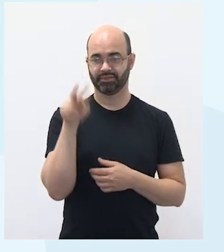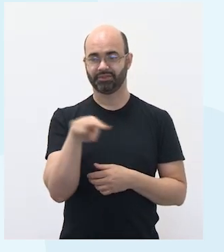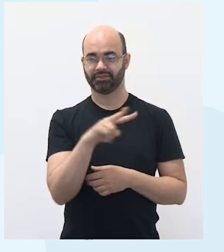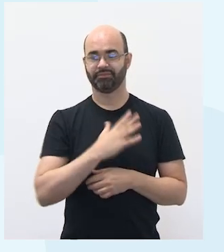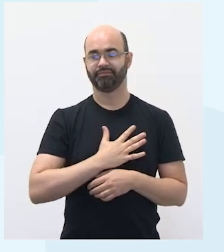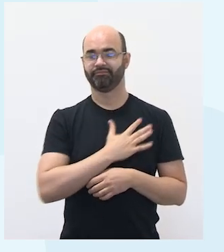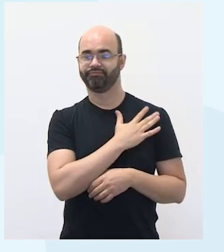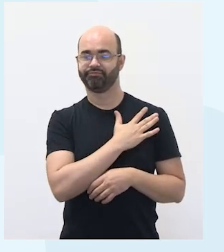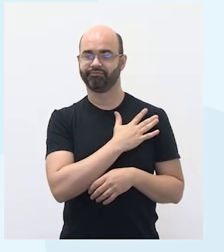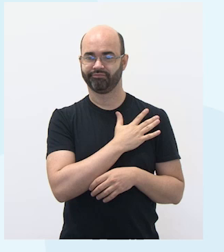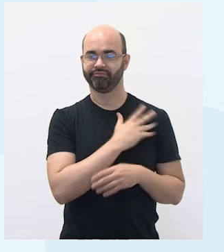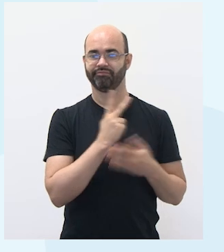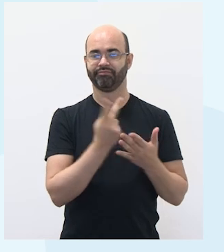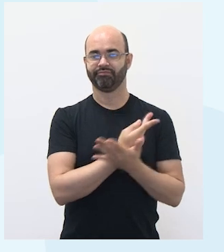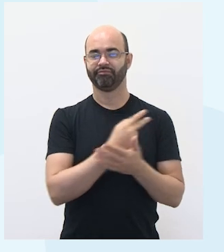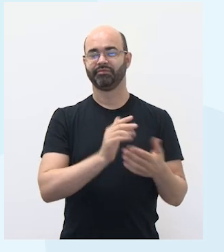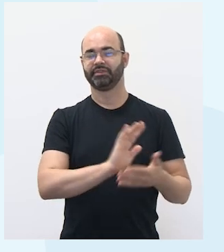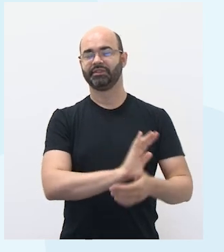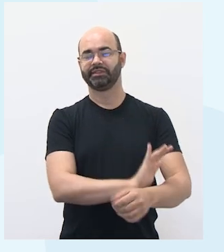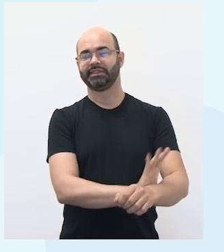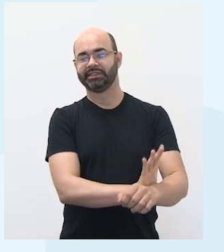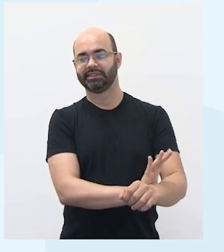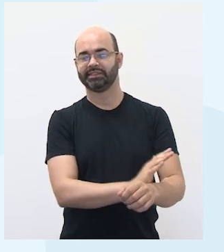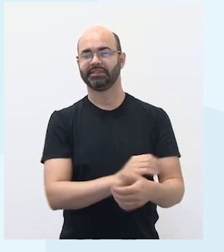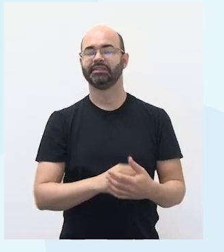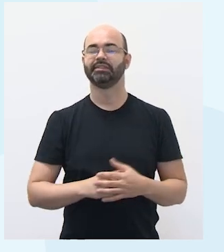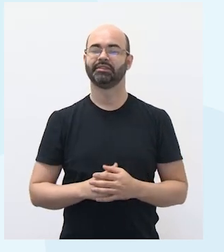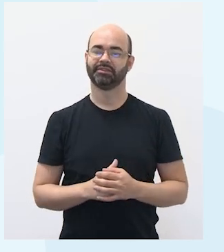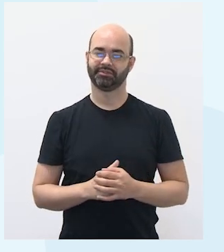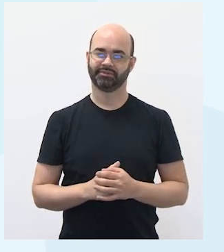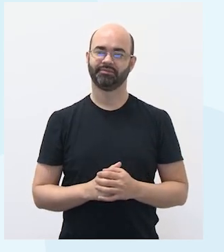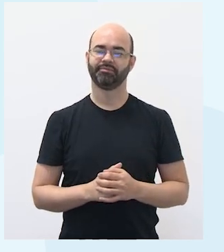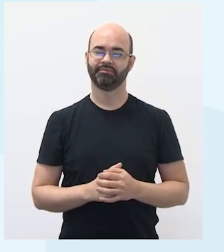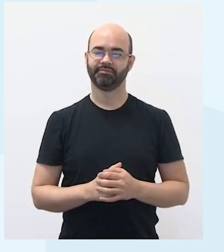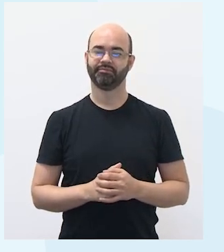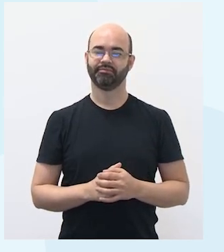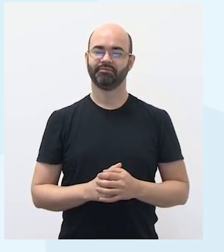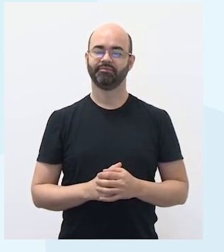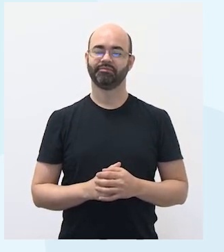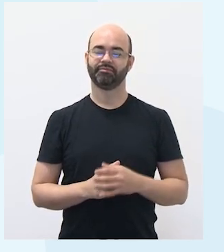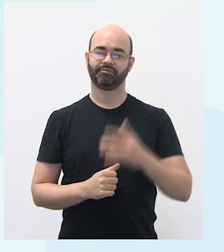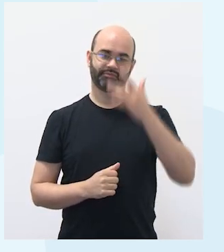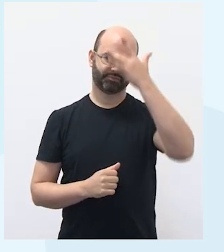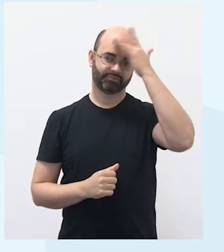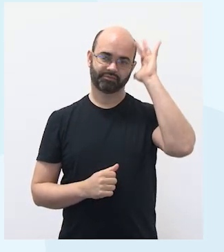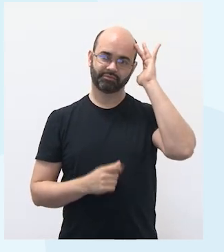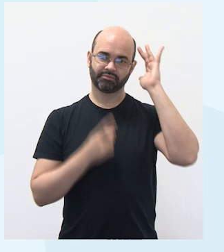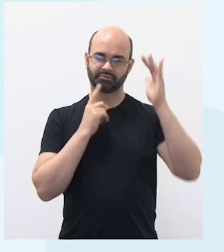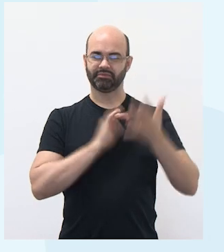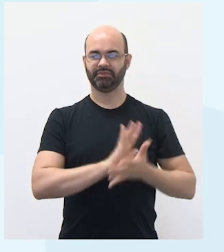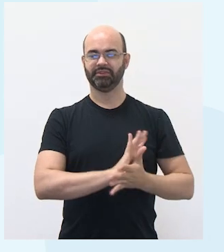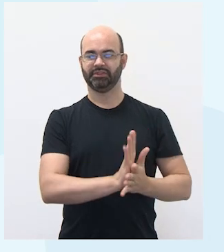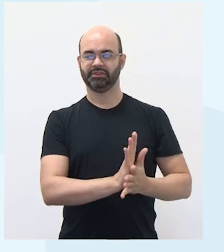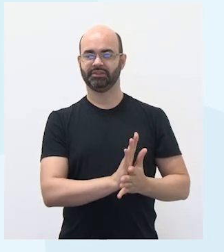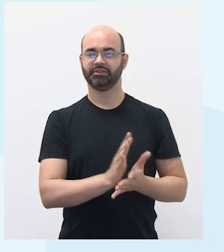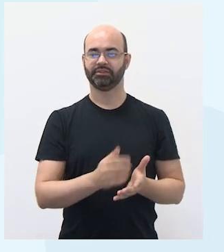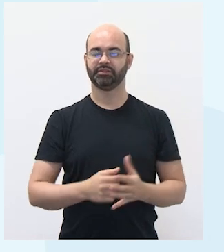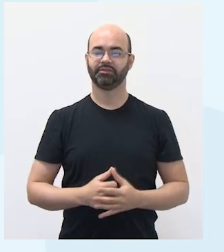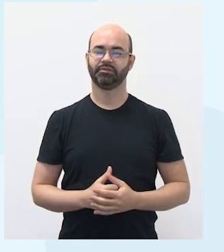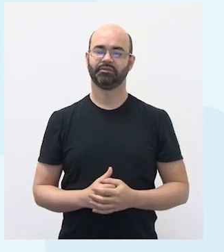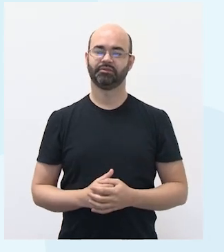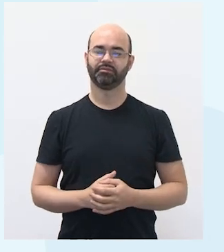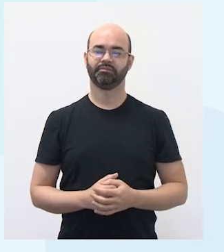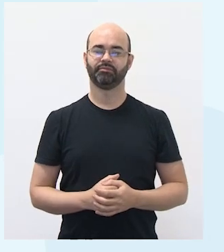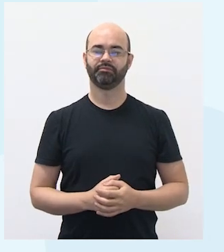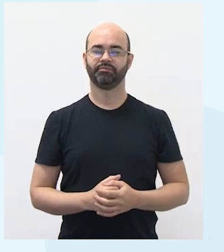levar em consideração com relação à vivência humana na face da Terra. Próxima,